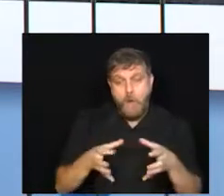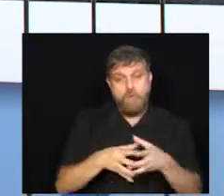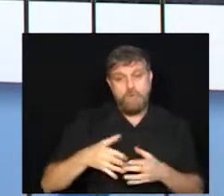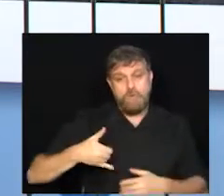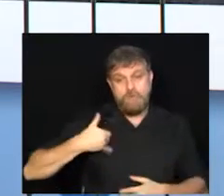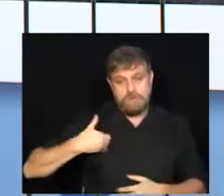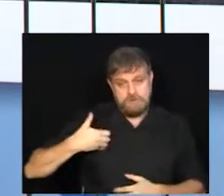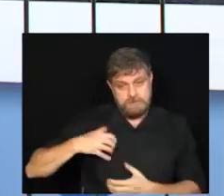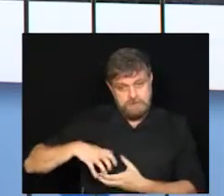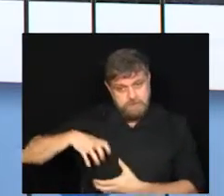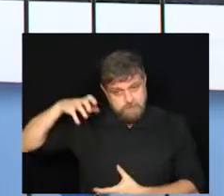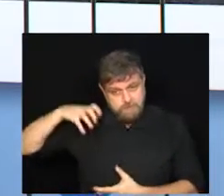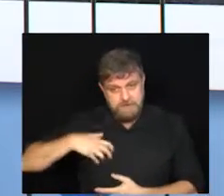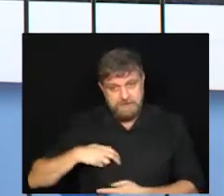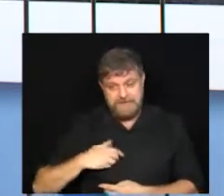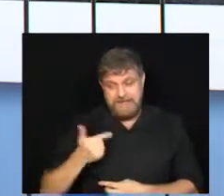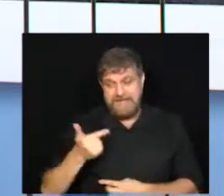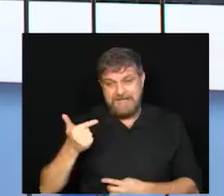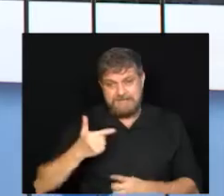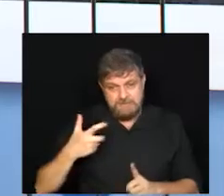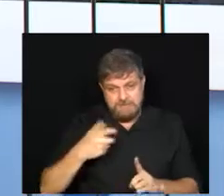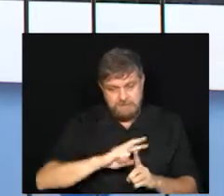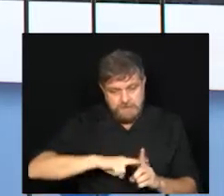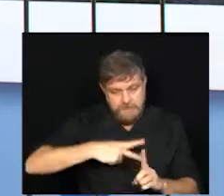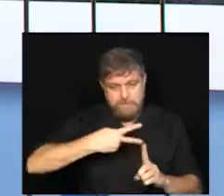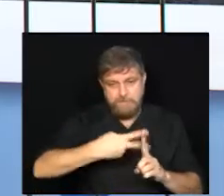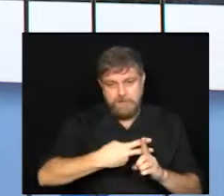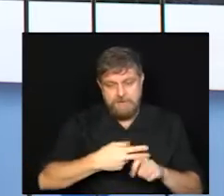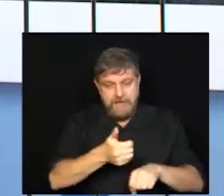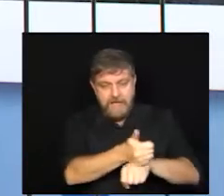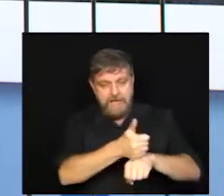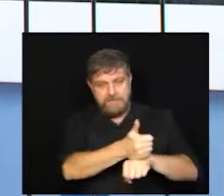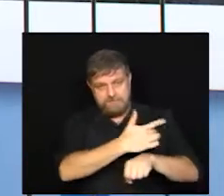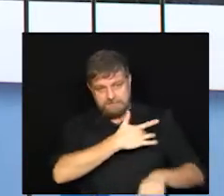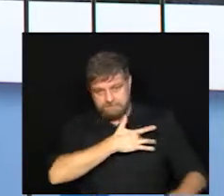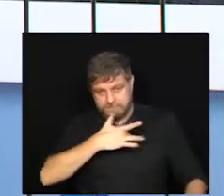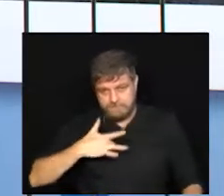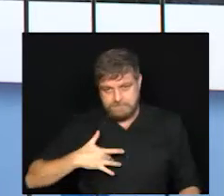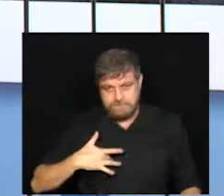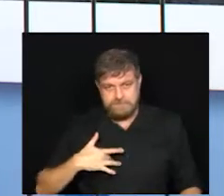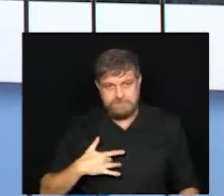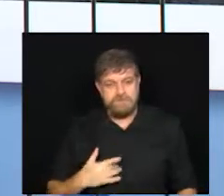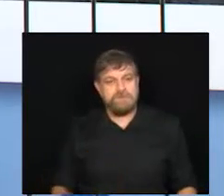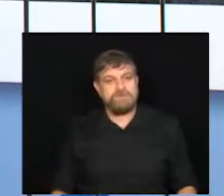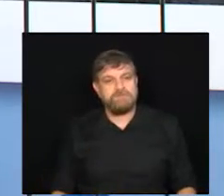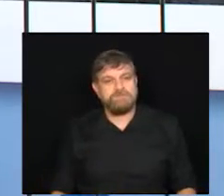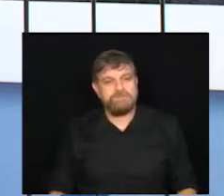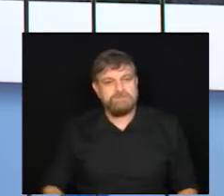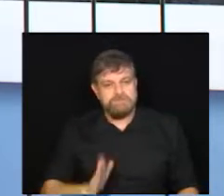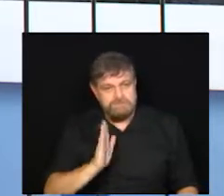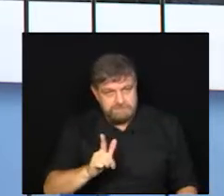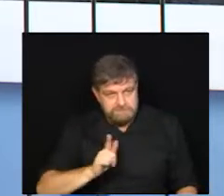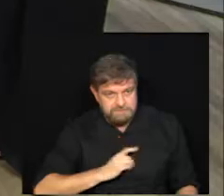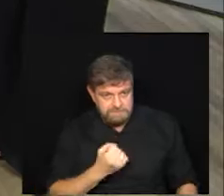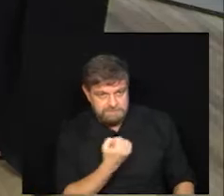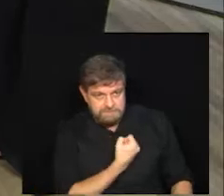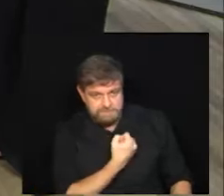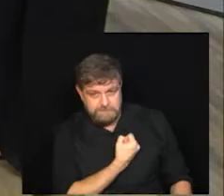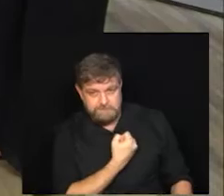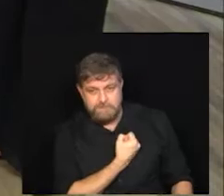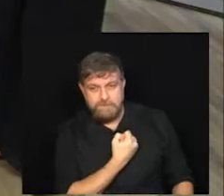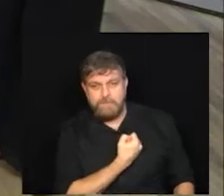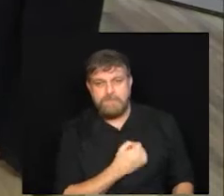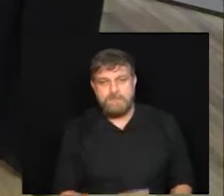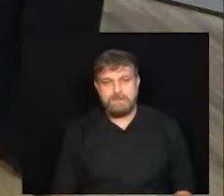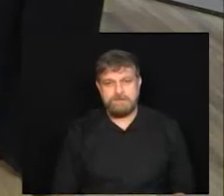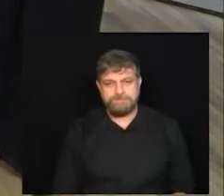também a segunda dose da vacinação nos profissionais de saúde aqui da nossa cidade. Nós já temos números, né, Gabriel,